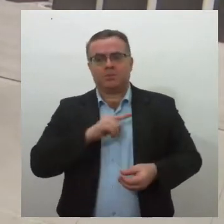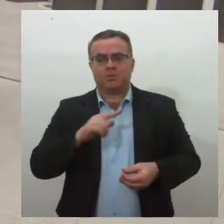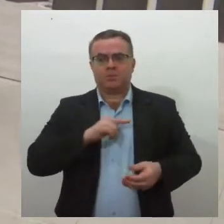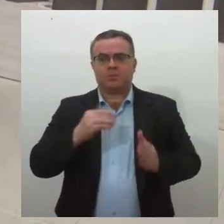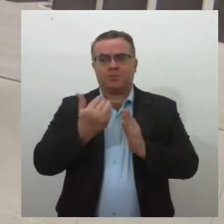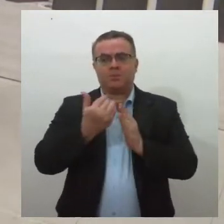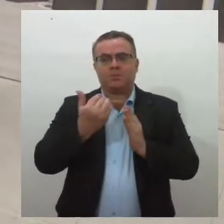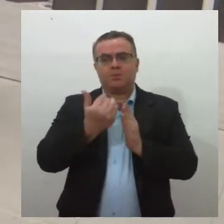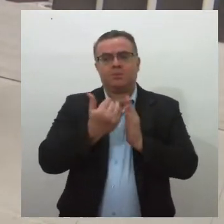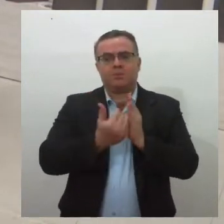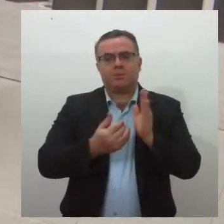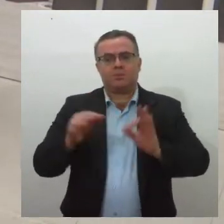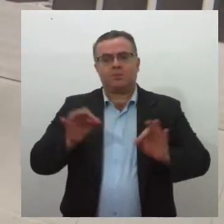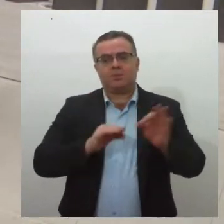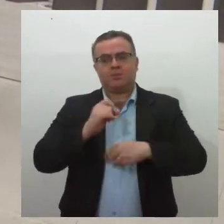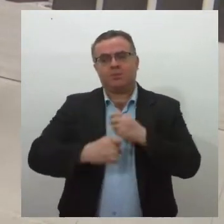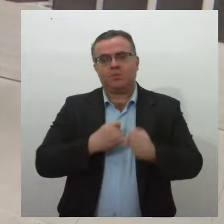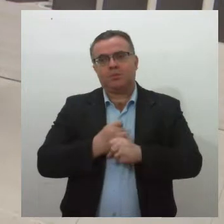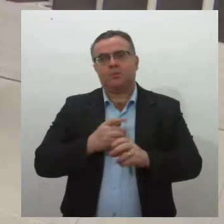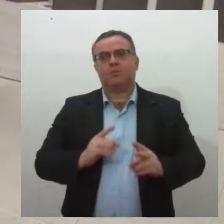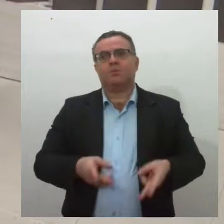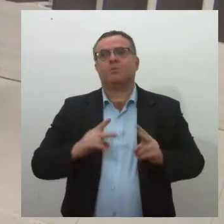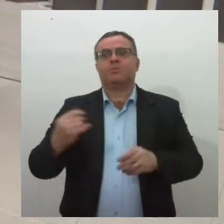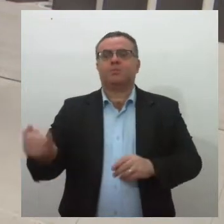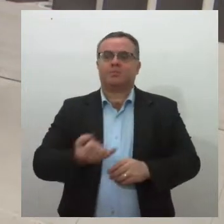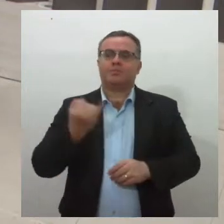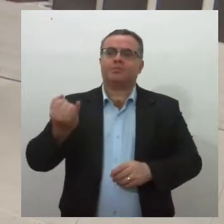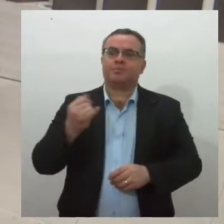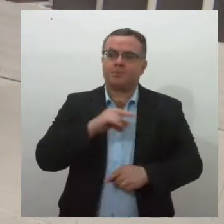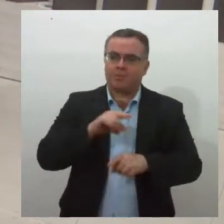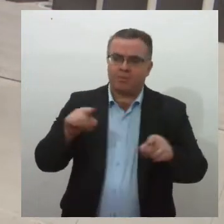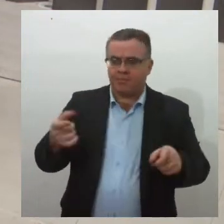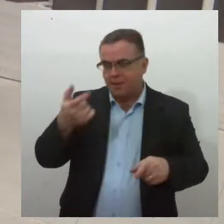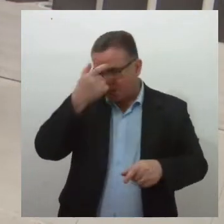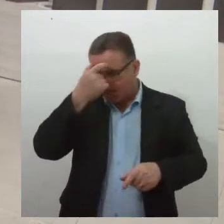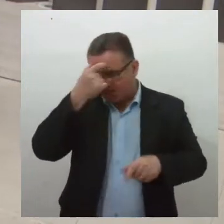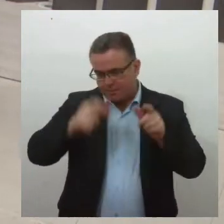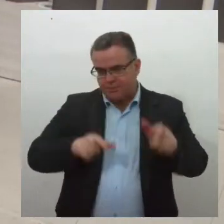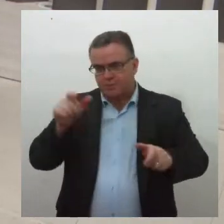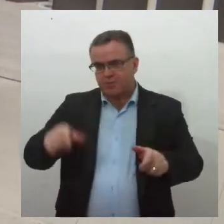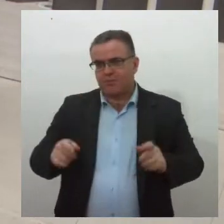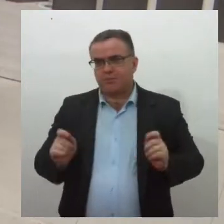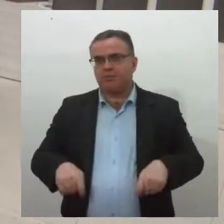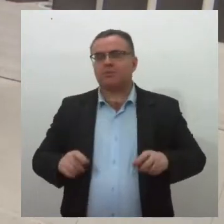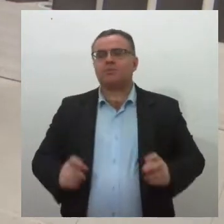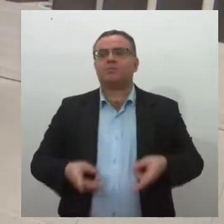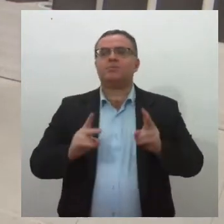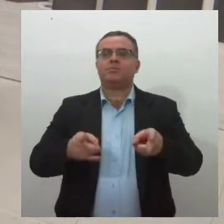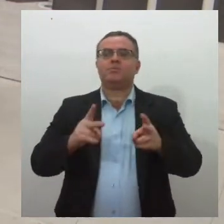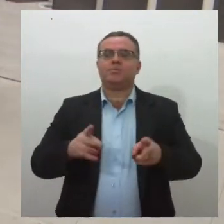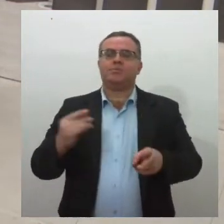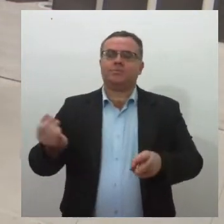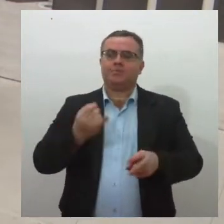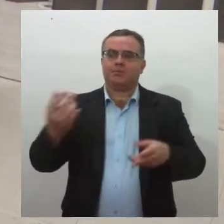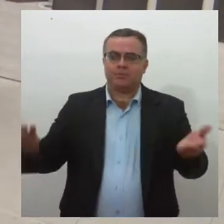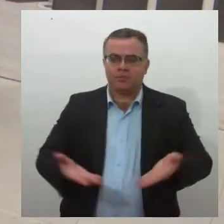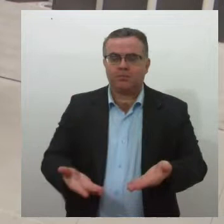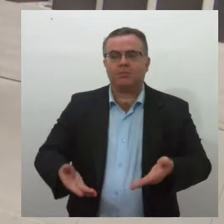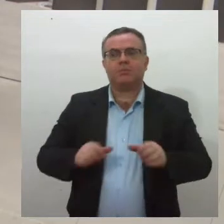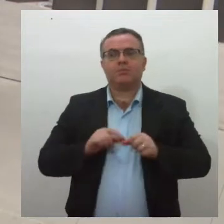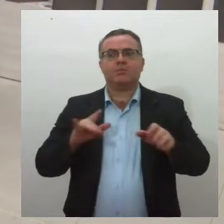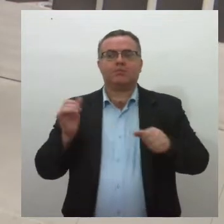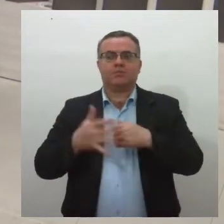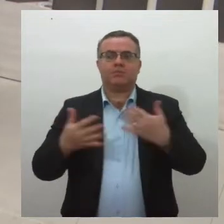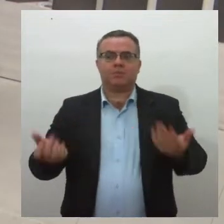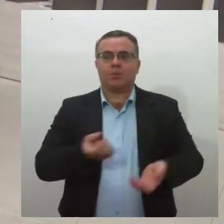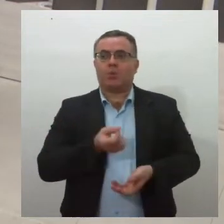planejamento anual, é muito importante, né? Ter essa consciência financeira hoje é essencial. Por exemplo, a gente viu agora nesse período da pandemia que